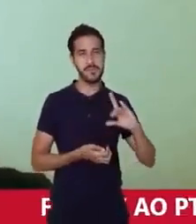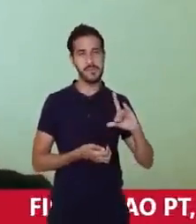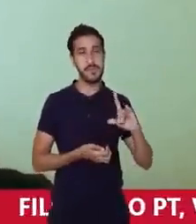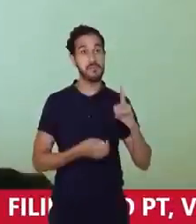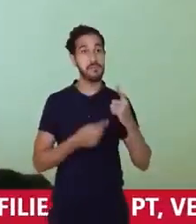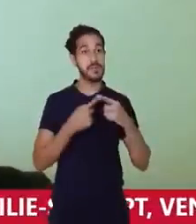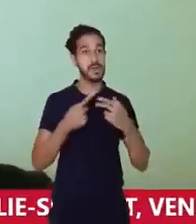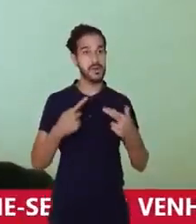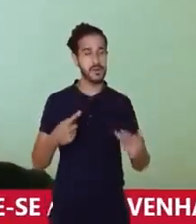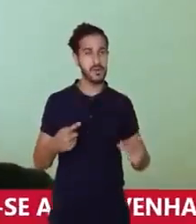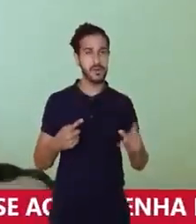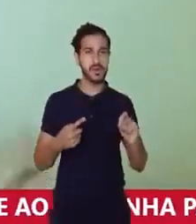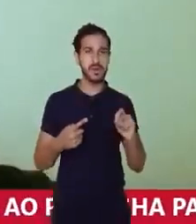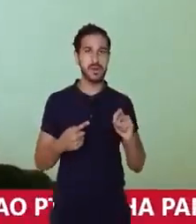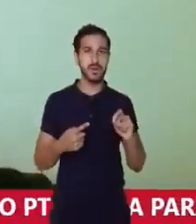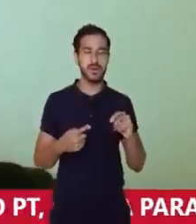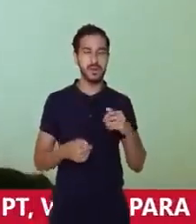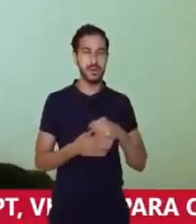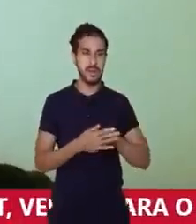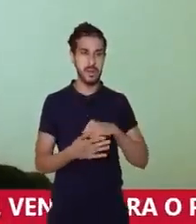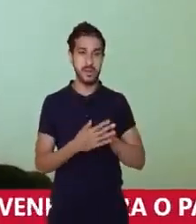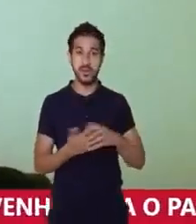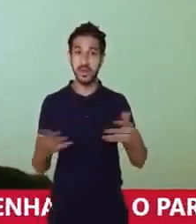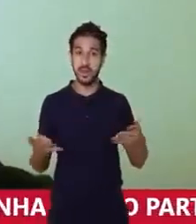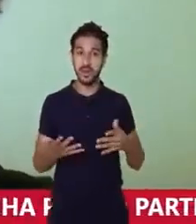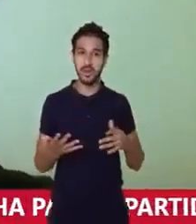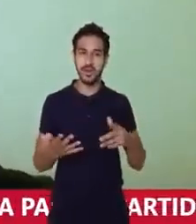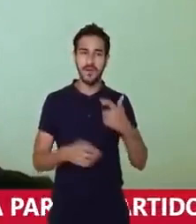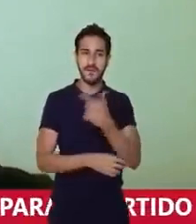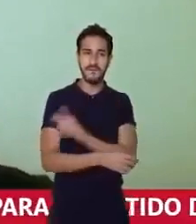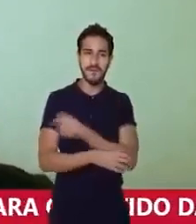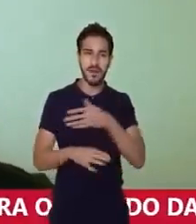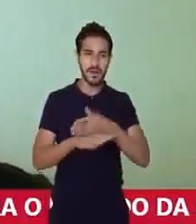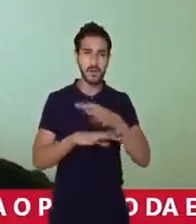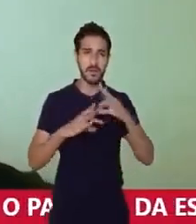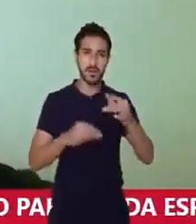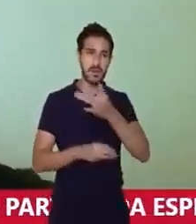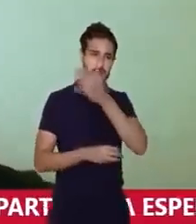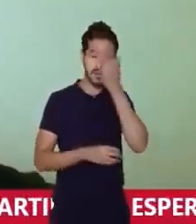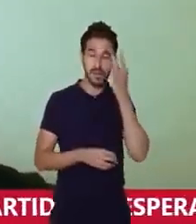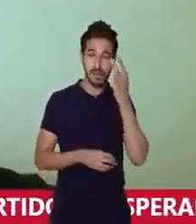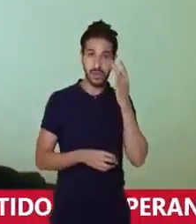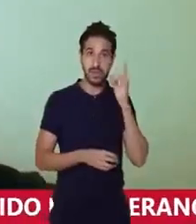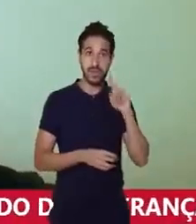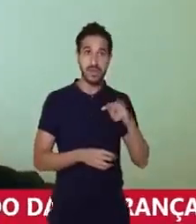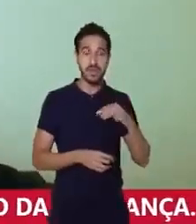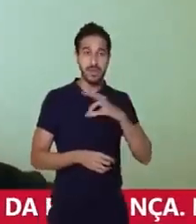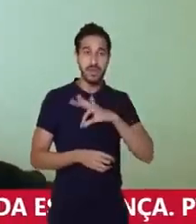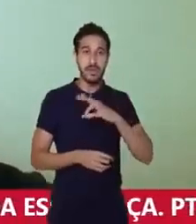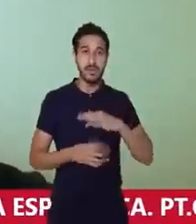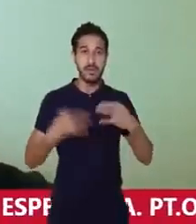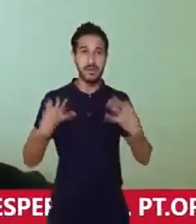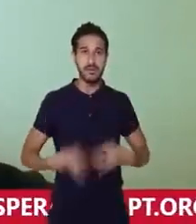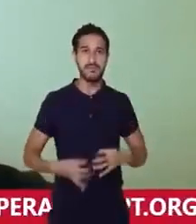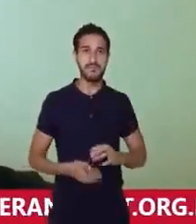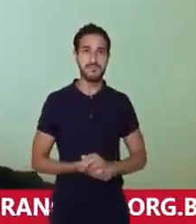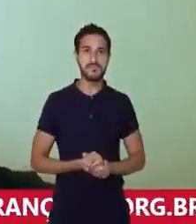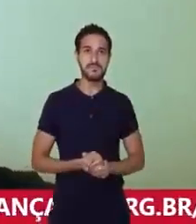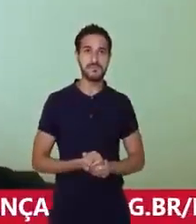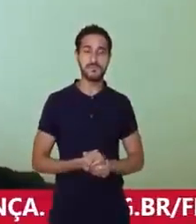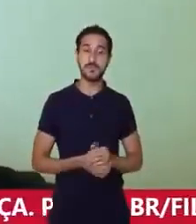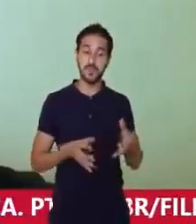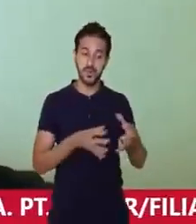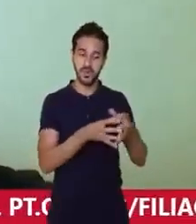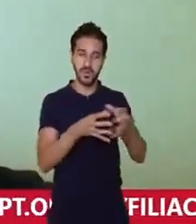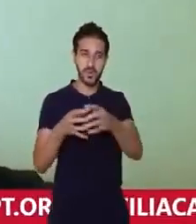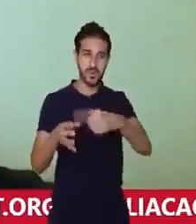Obviamente que primeiro, né, na resistência imediata é vacina para todo mundo e é uma renda digna para